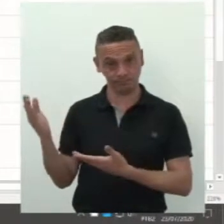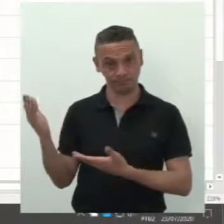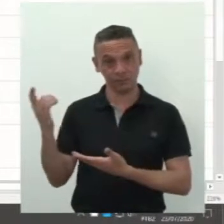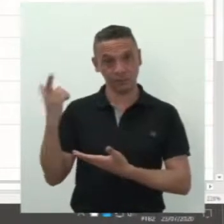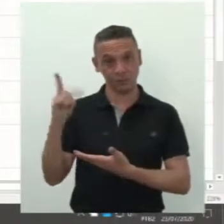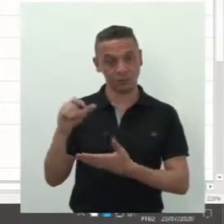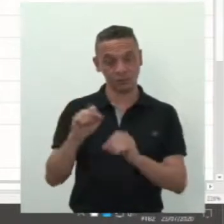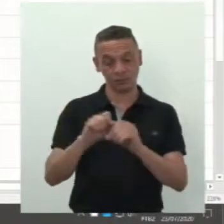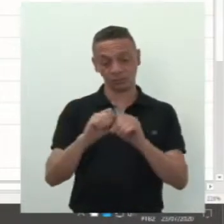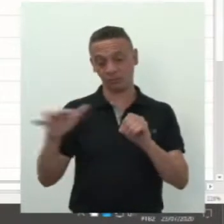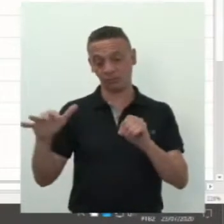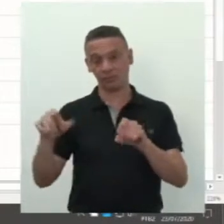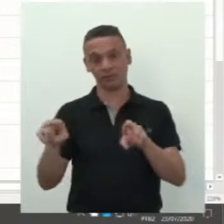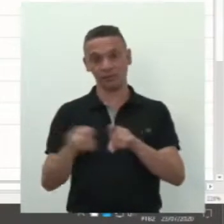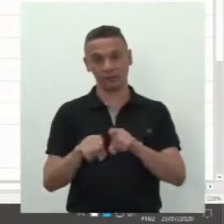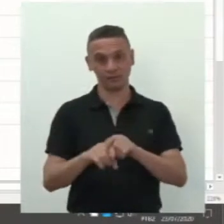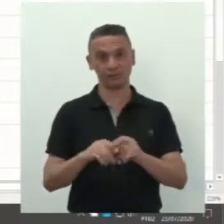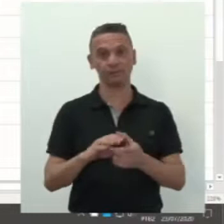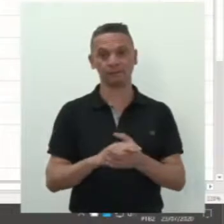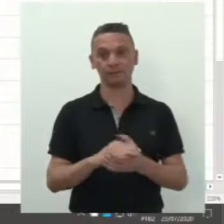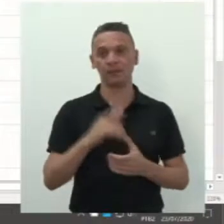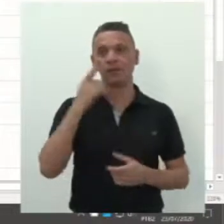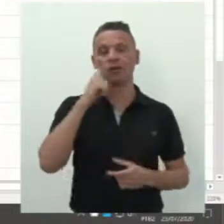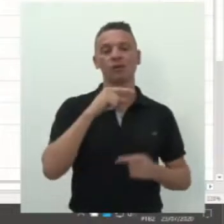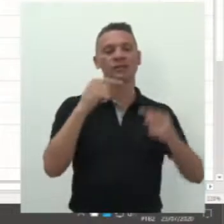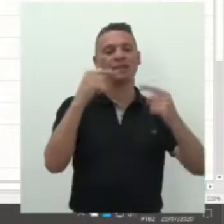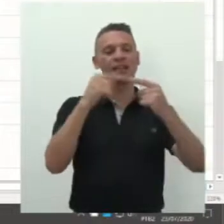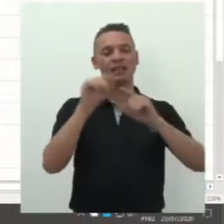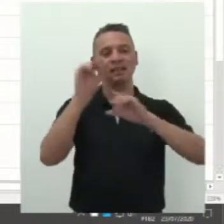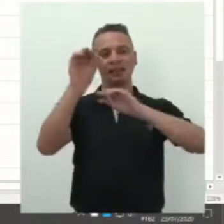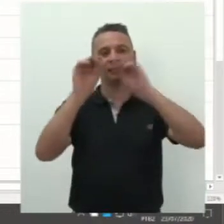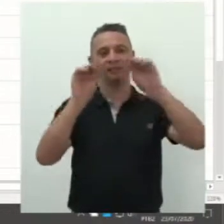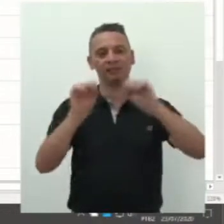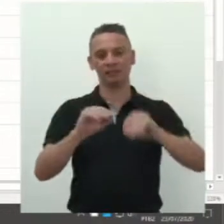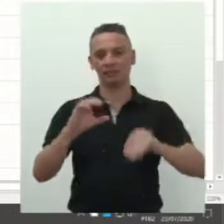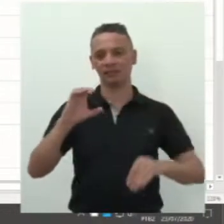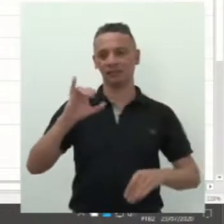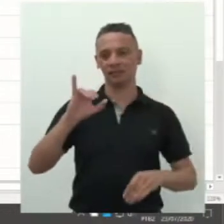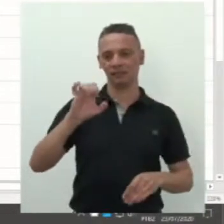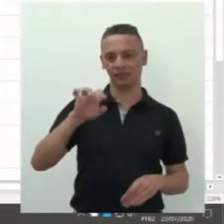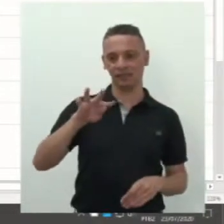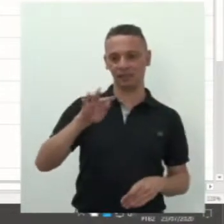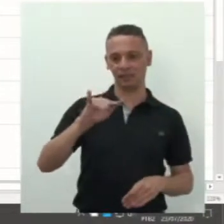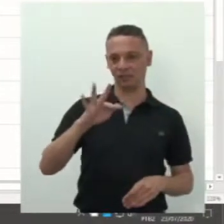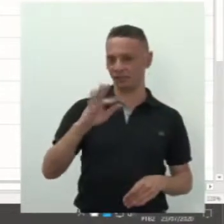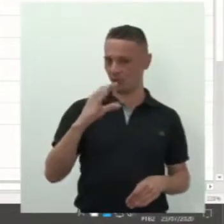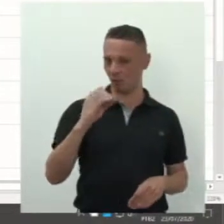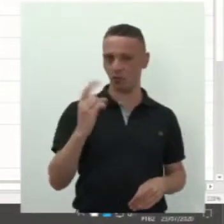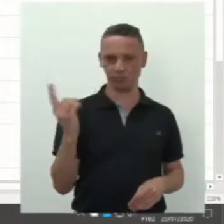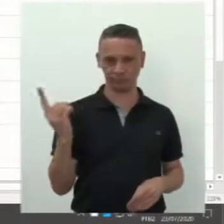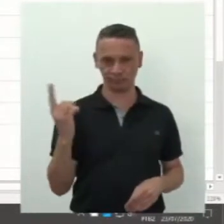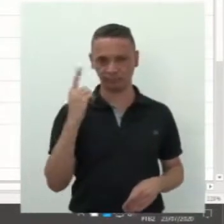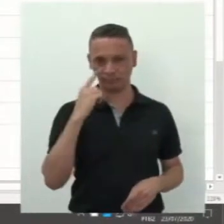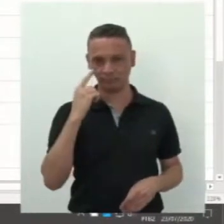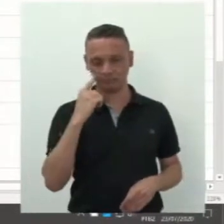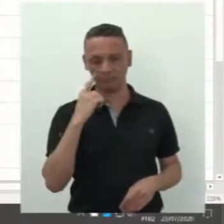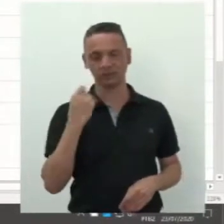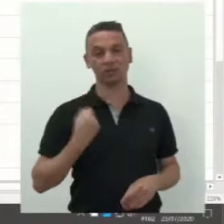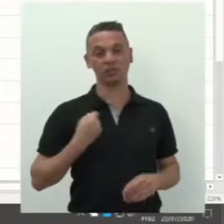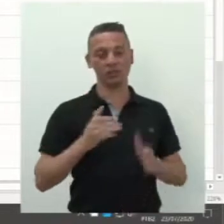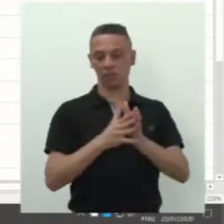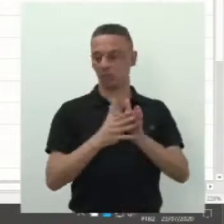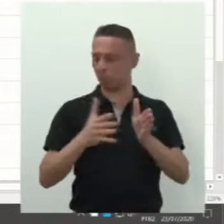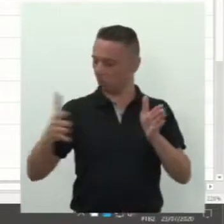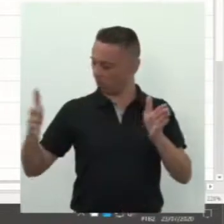coloca em exponencial. Então, a gente já tem uma notação aqui, ó, científico, para número exponencial, tanto número muito grande